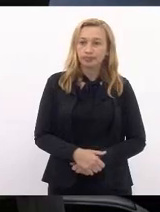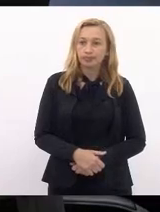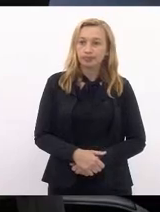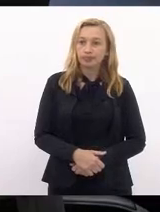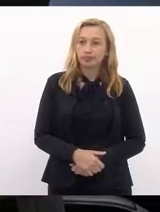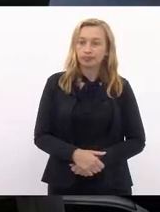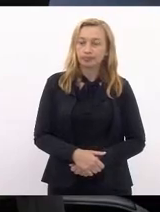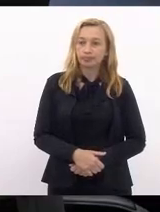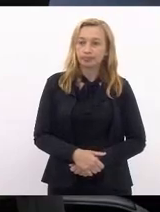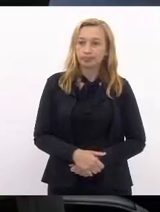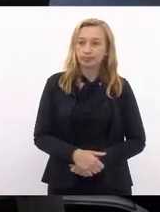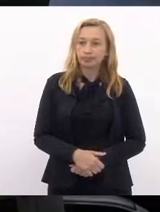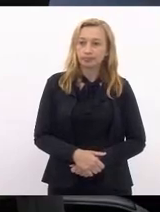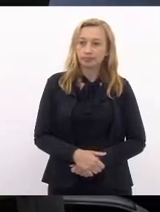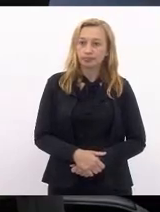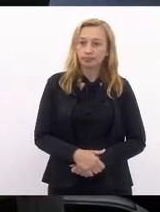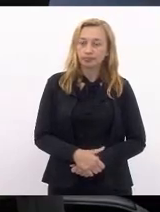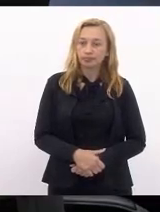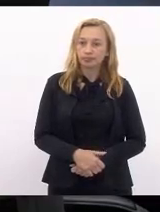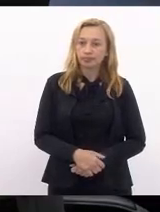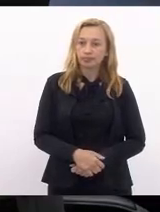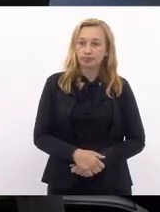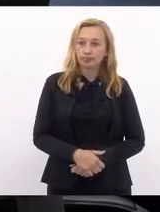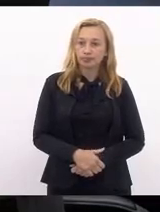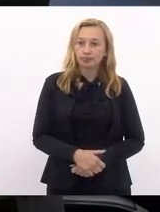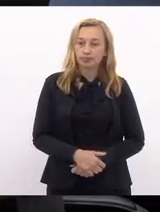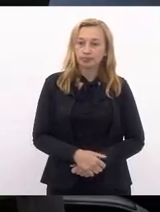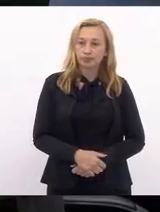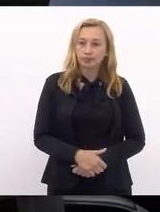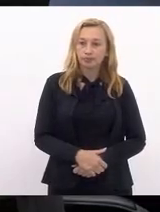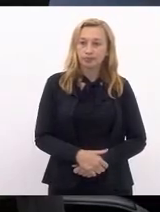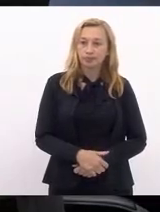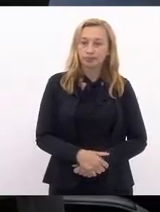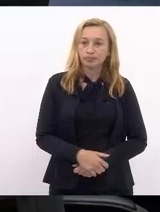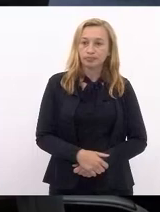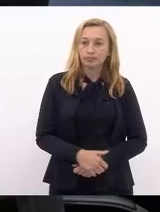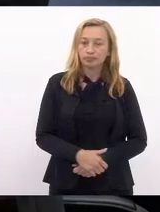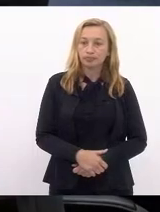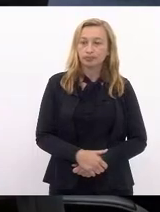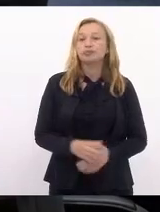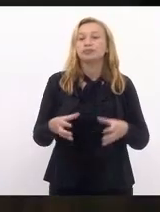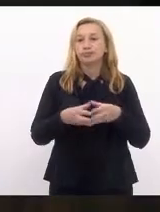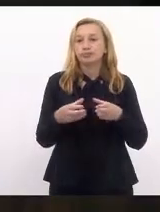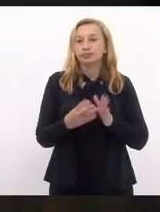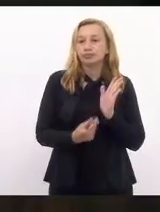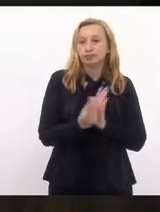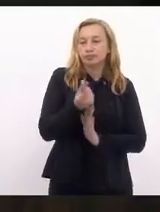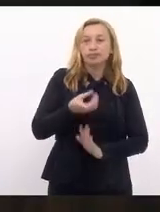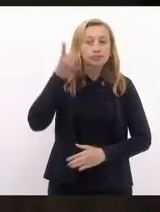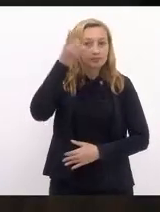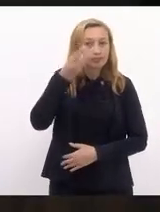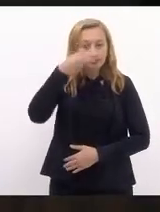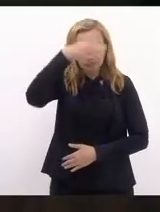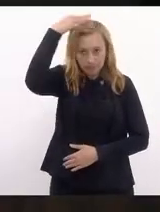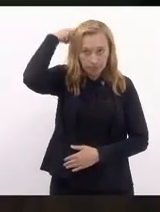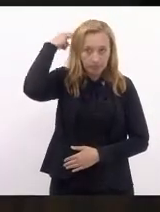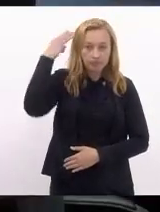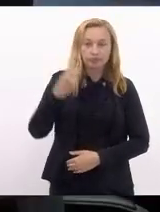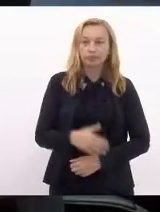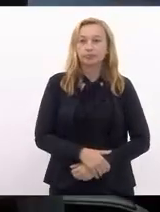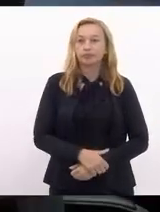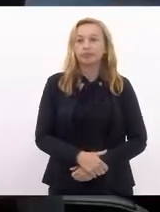E aí G1 e pela comissão de orçamento que tomar as pastilhas